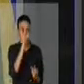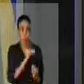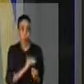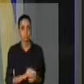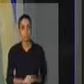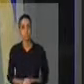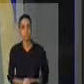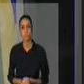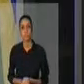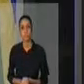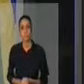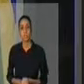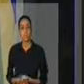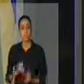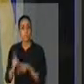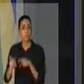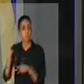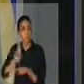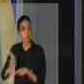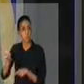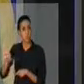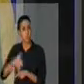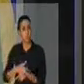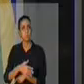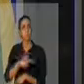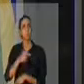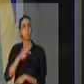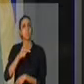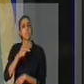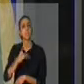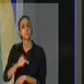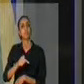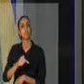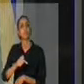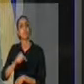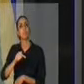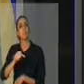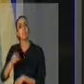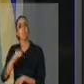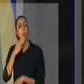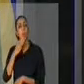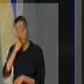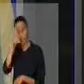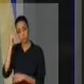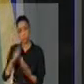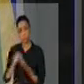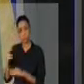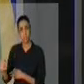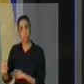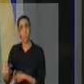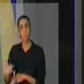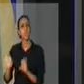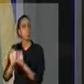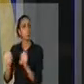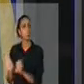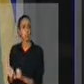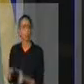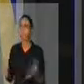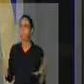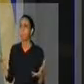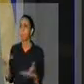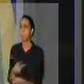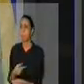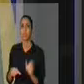Com população estimada de mais de 7 milhões de habitantes, com estrutura completa para oferecer assistência integral aos